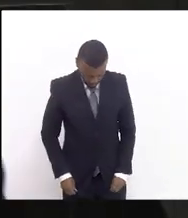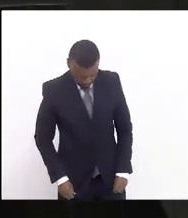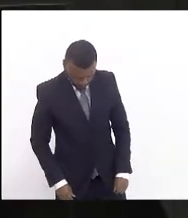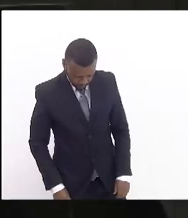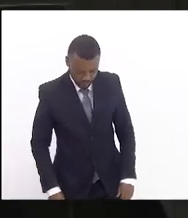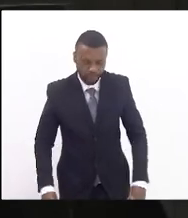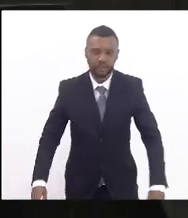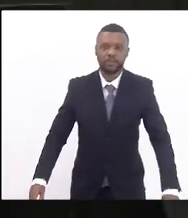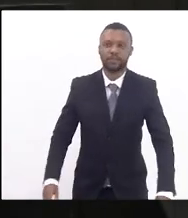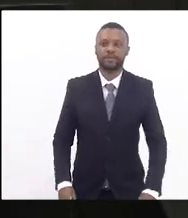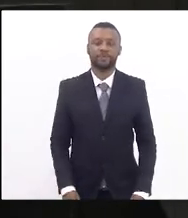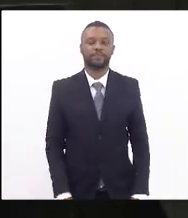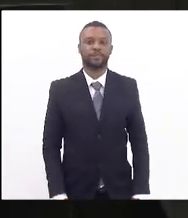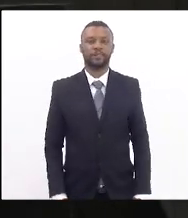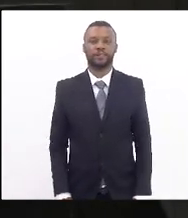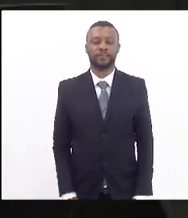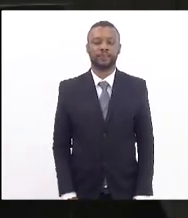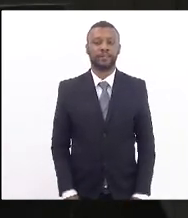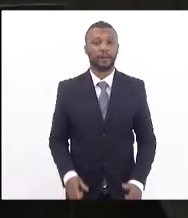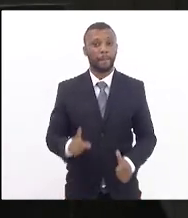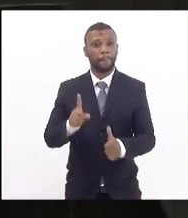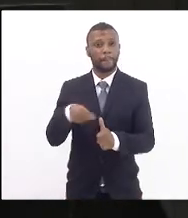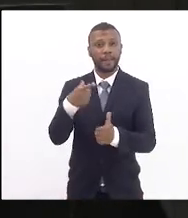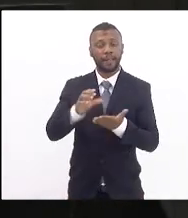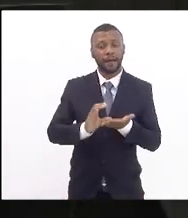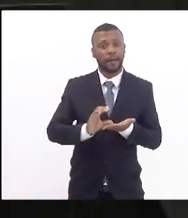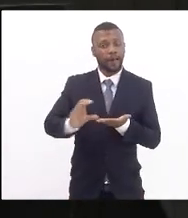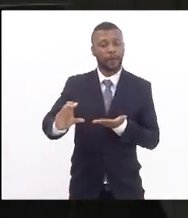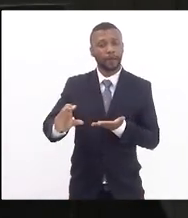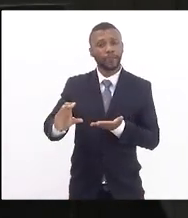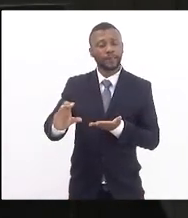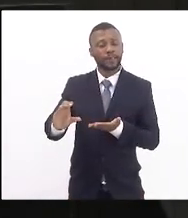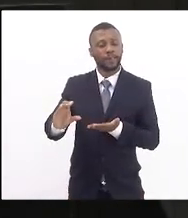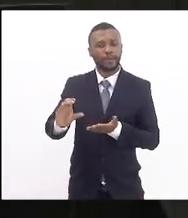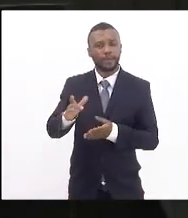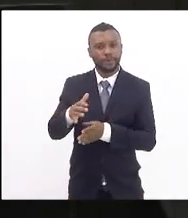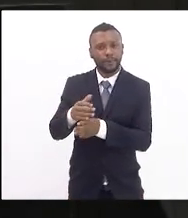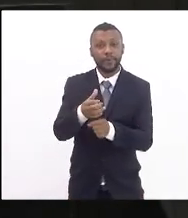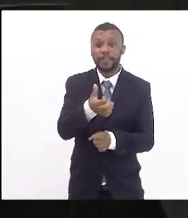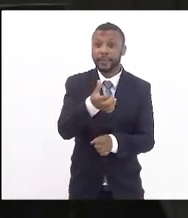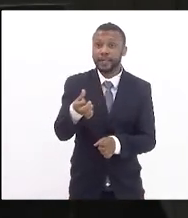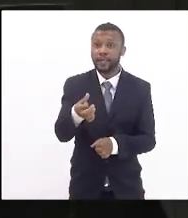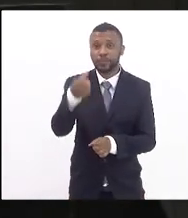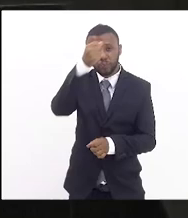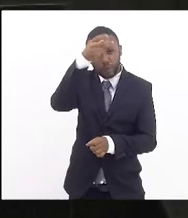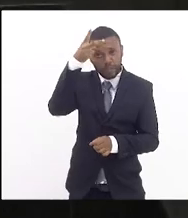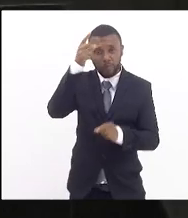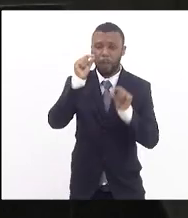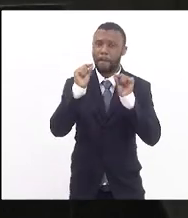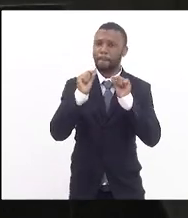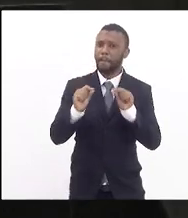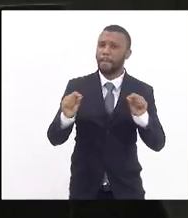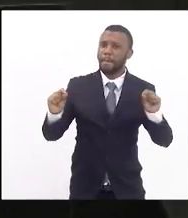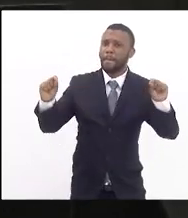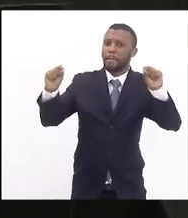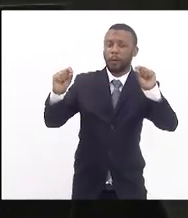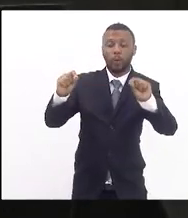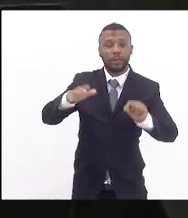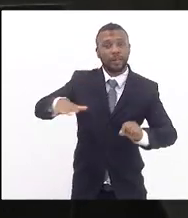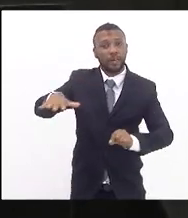que Petrópolis recebeu, 30 milhões de reais. E dos 16 municípios da região oeste, da região